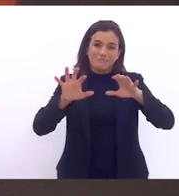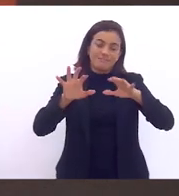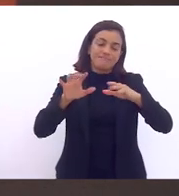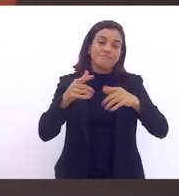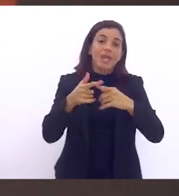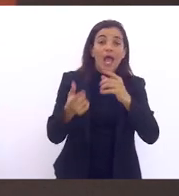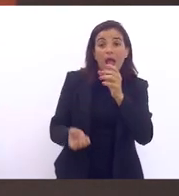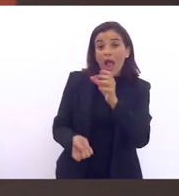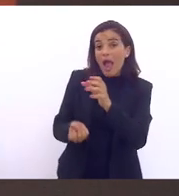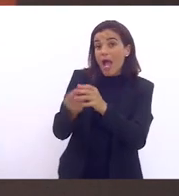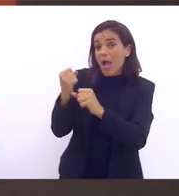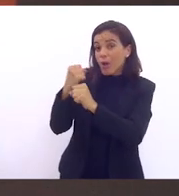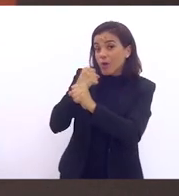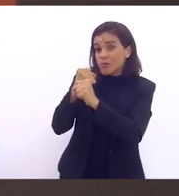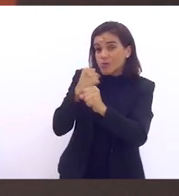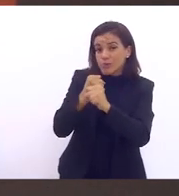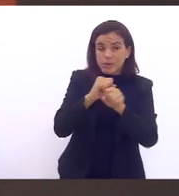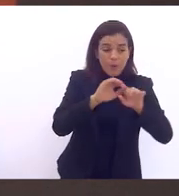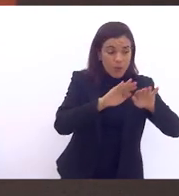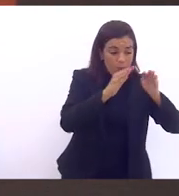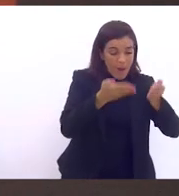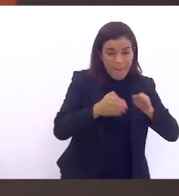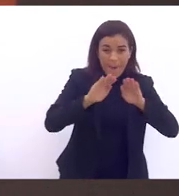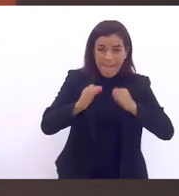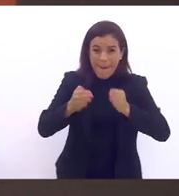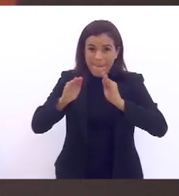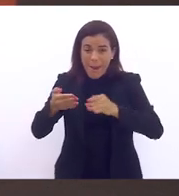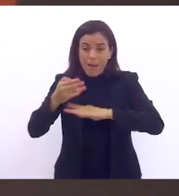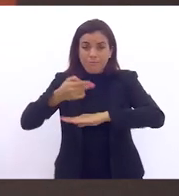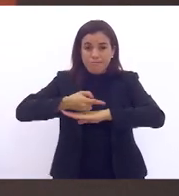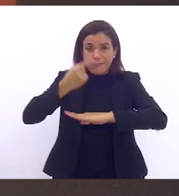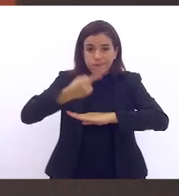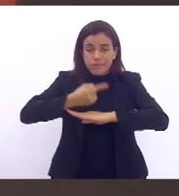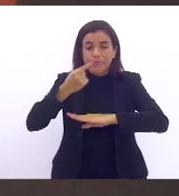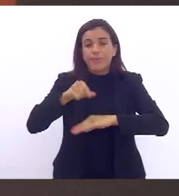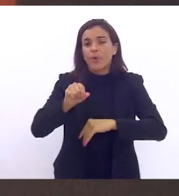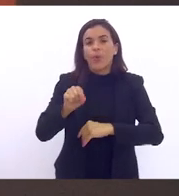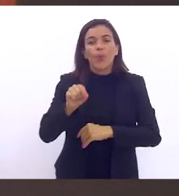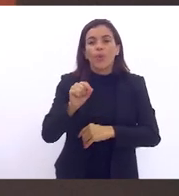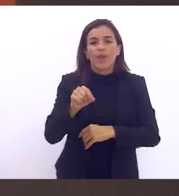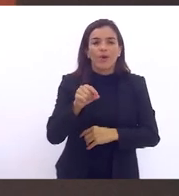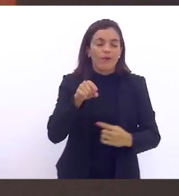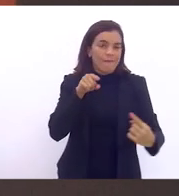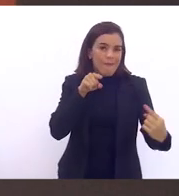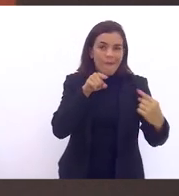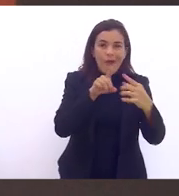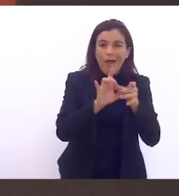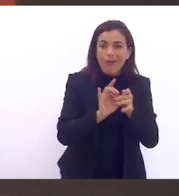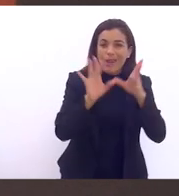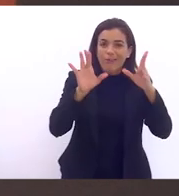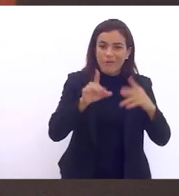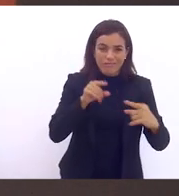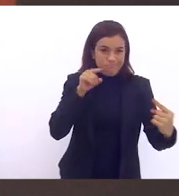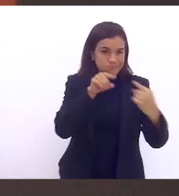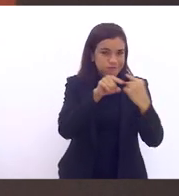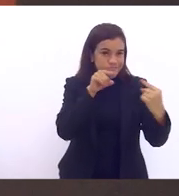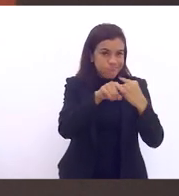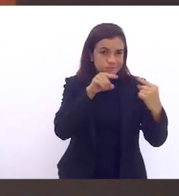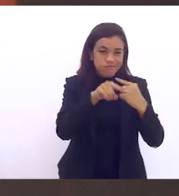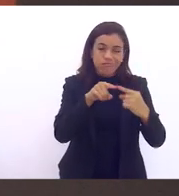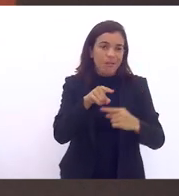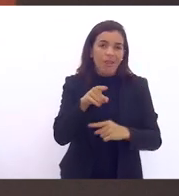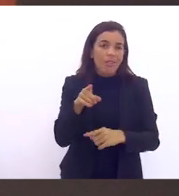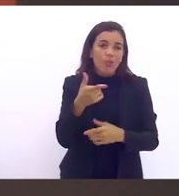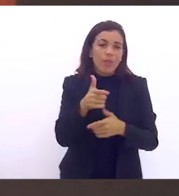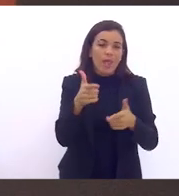praça teria supressão vegetal você teria impacto no meio ambiente o free Flow Impacto é quase zero Além da questão de que toda toda a